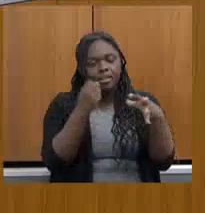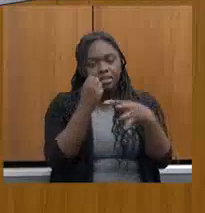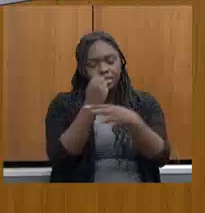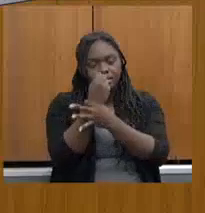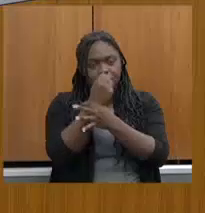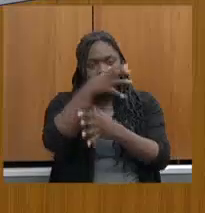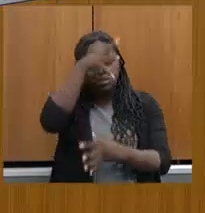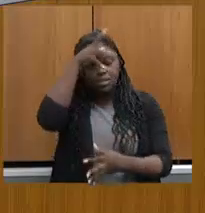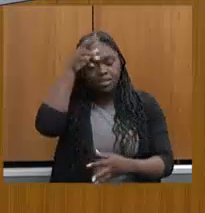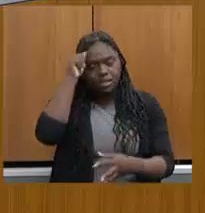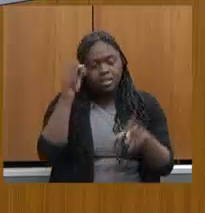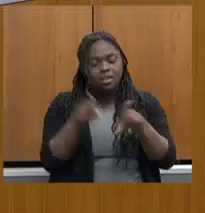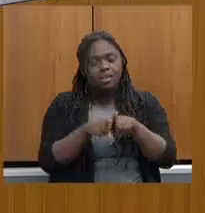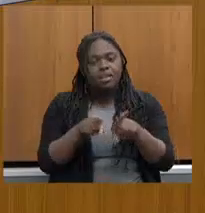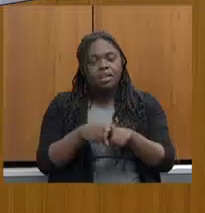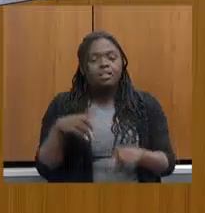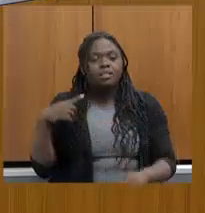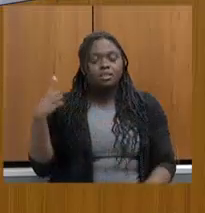acompanhar